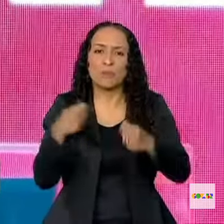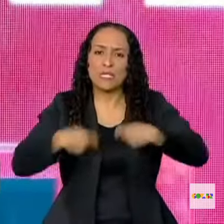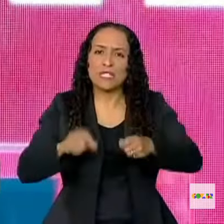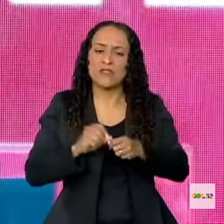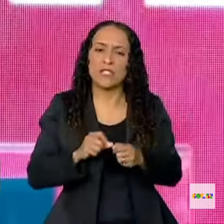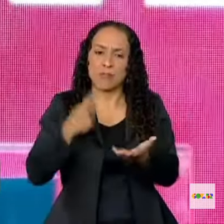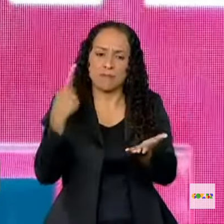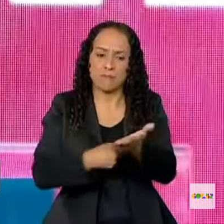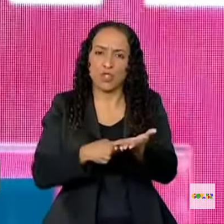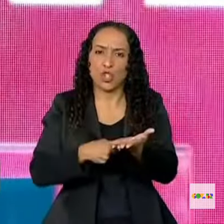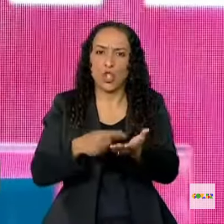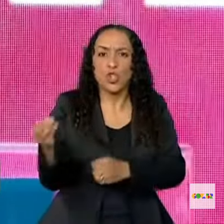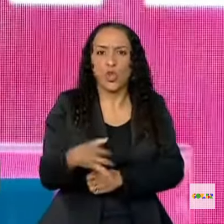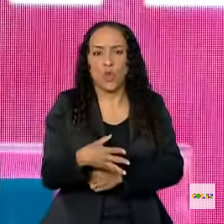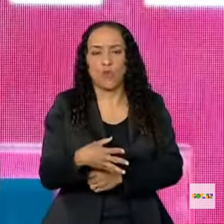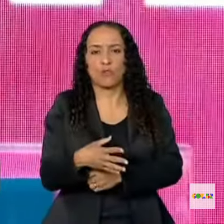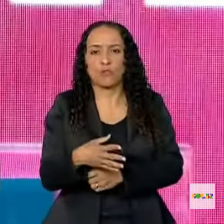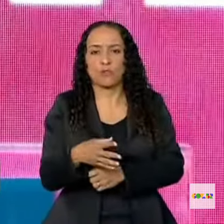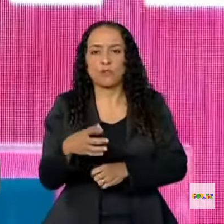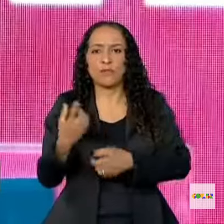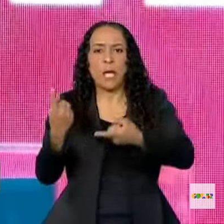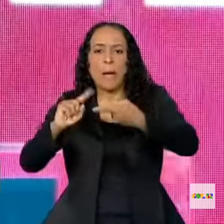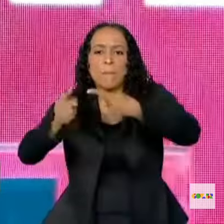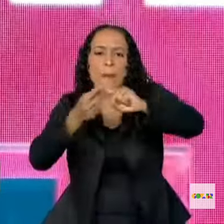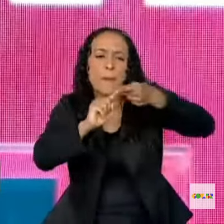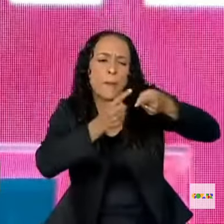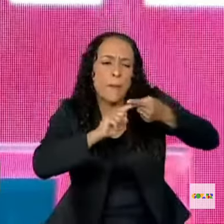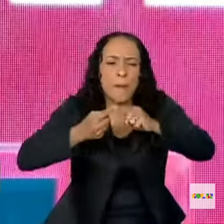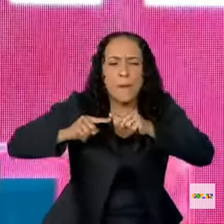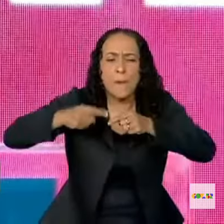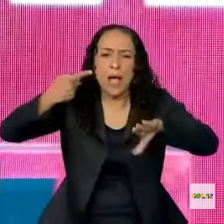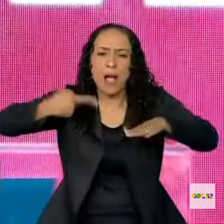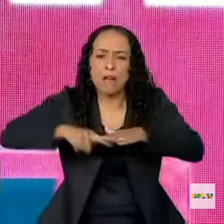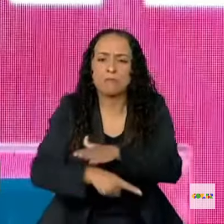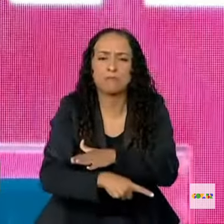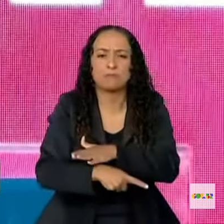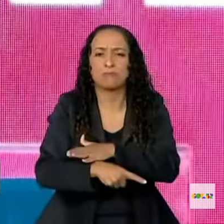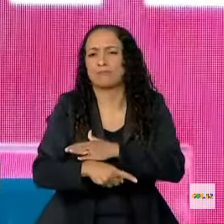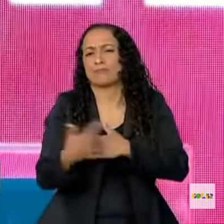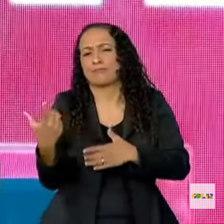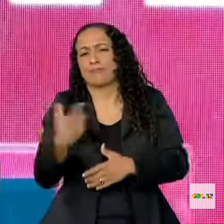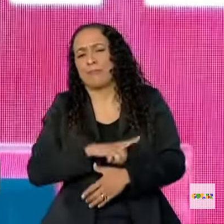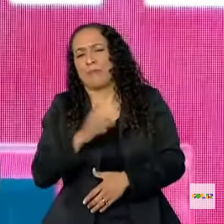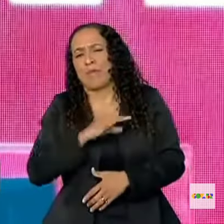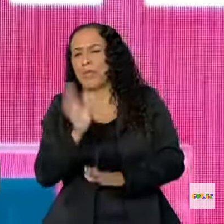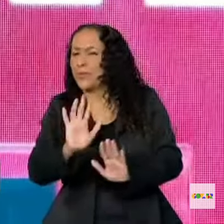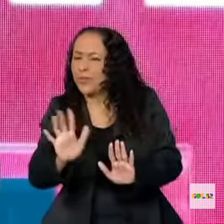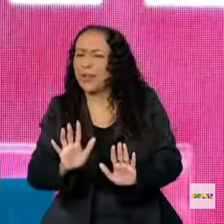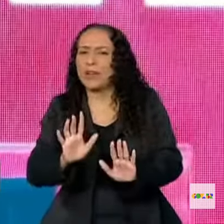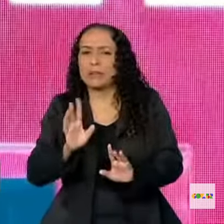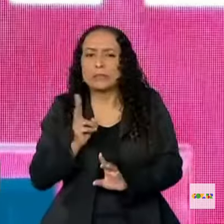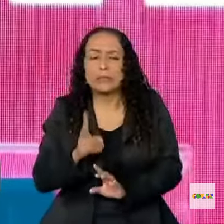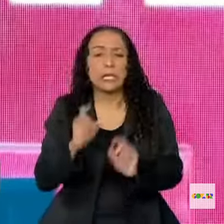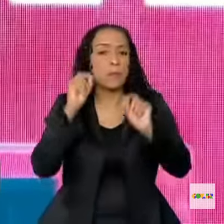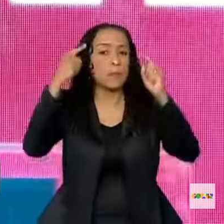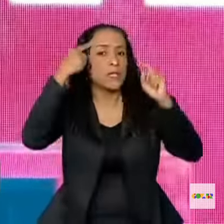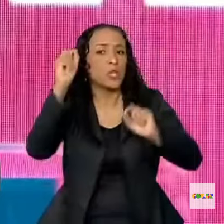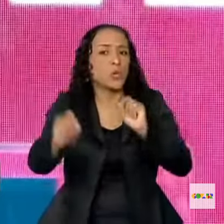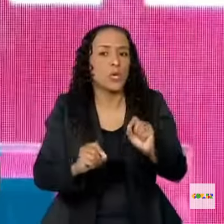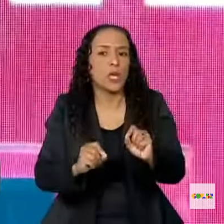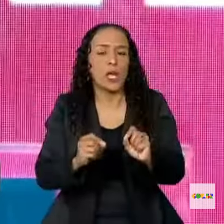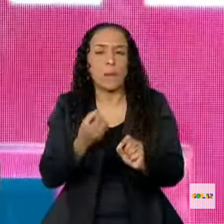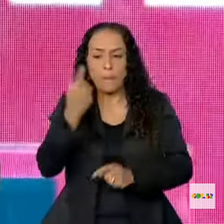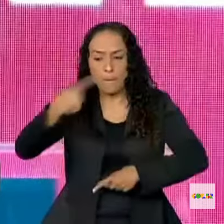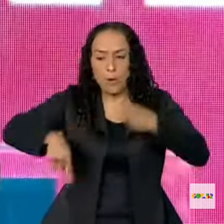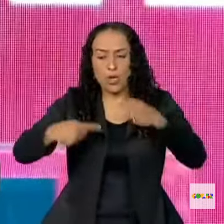novos acordos discutir a fundo sem medo de discutir Tendo sempre em conta que uma boa